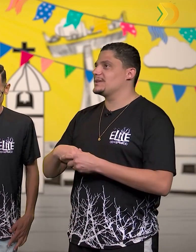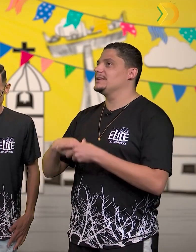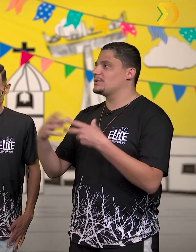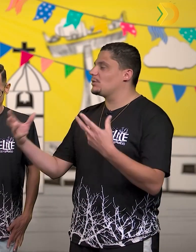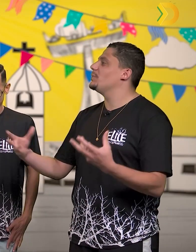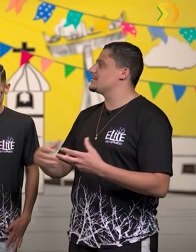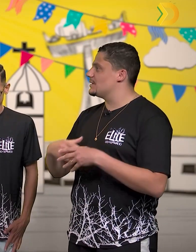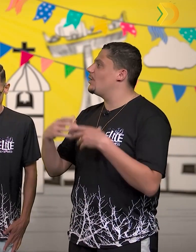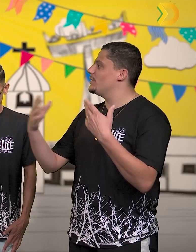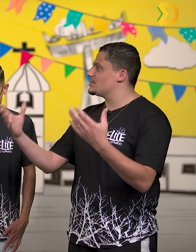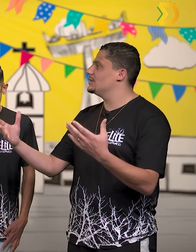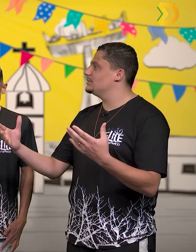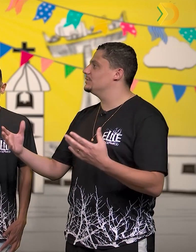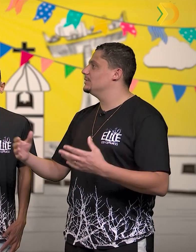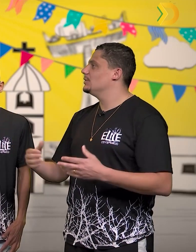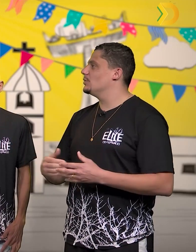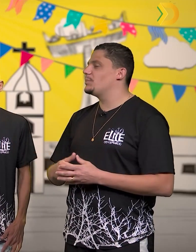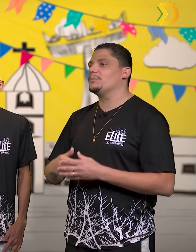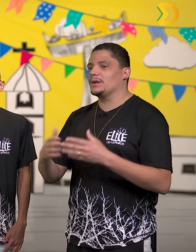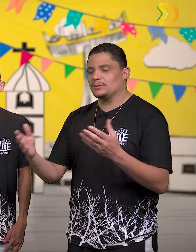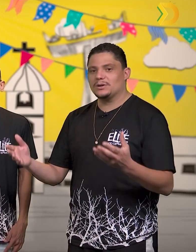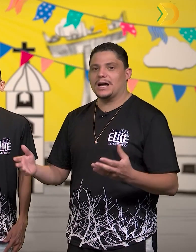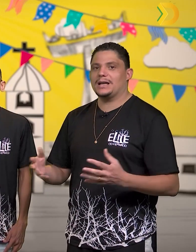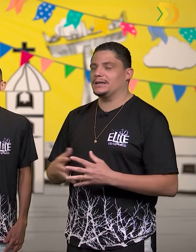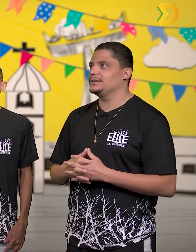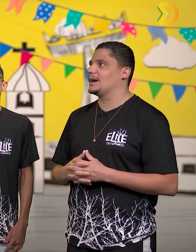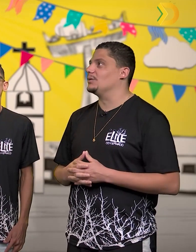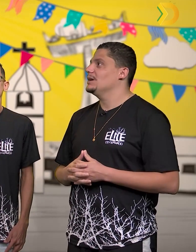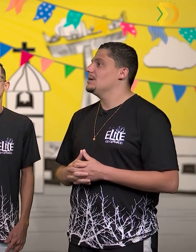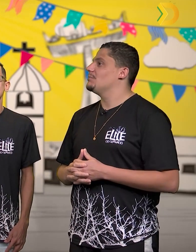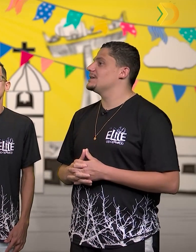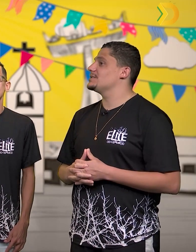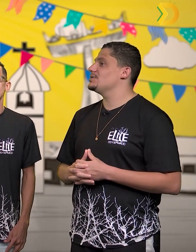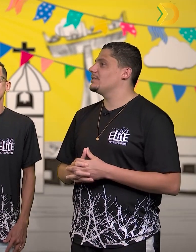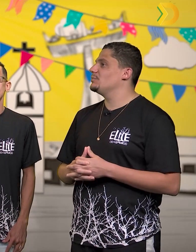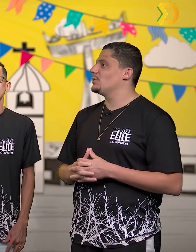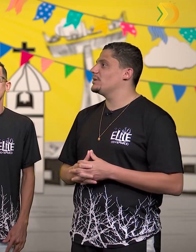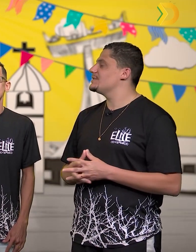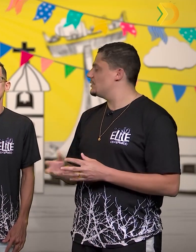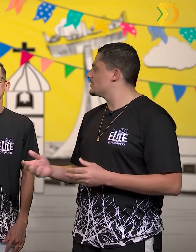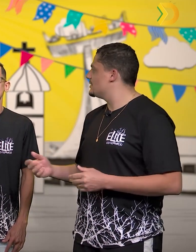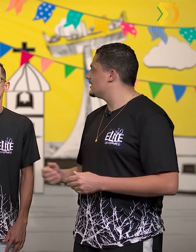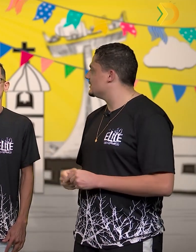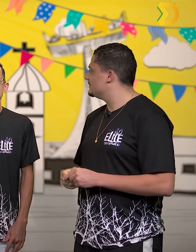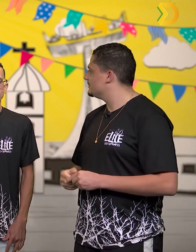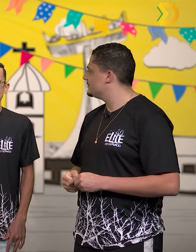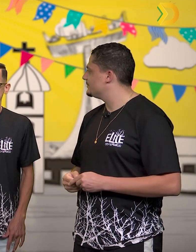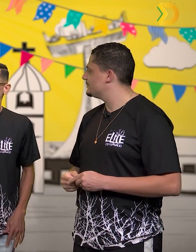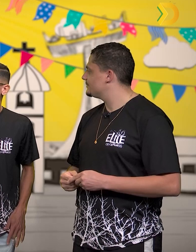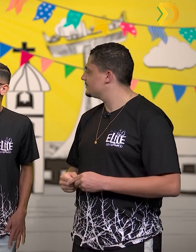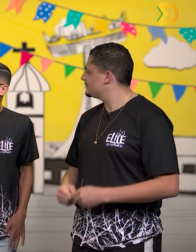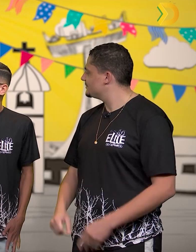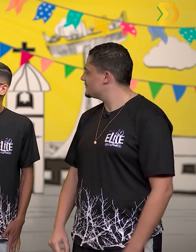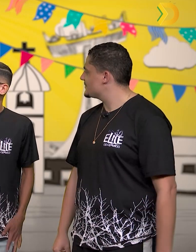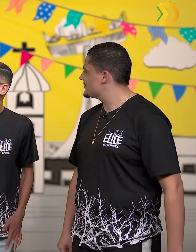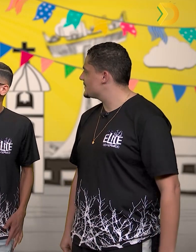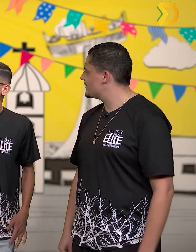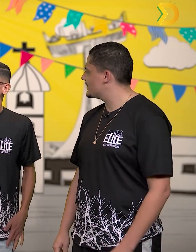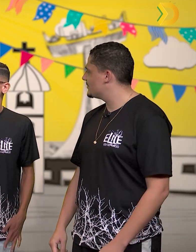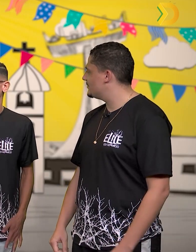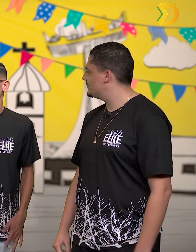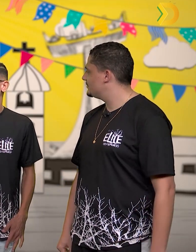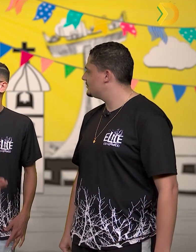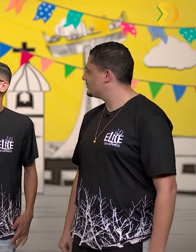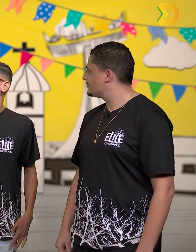lógico que você entra numa competição almejando o primeiro lugar ali e tal. Mas a gente estava um pouco receoso, né, Ale? A gente estava muito receoso, porque a